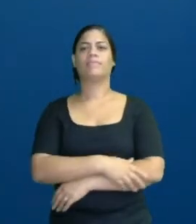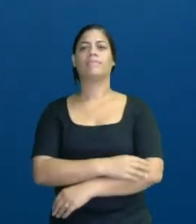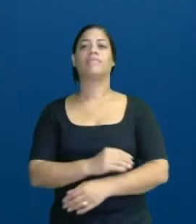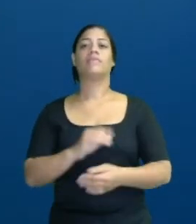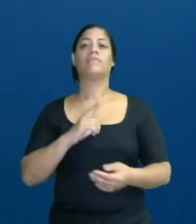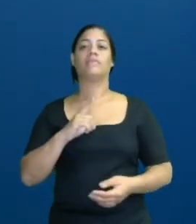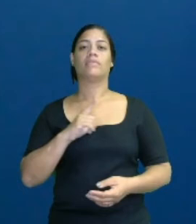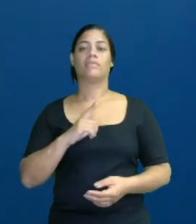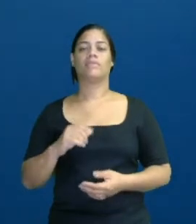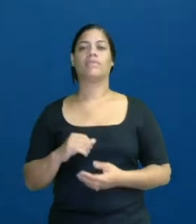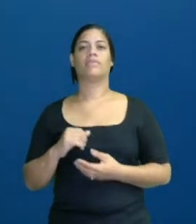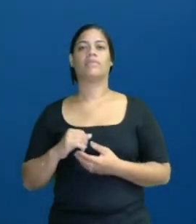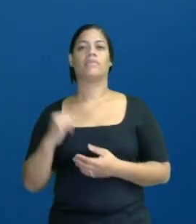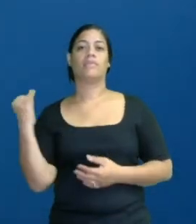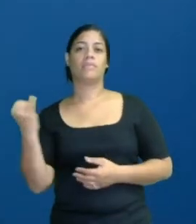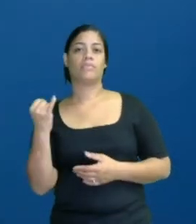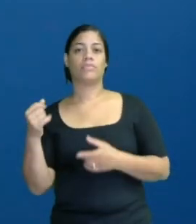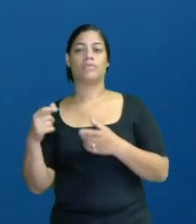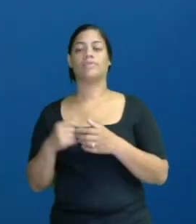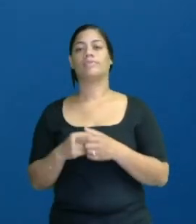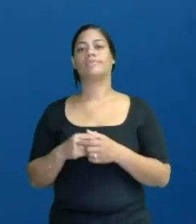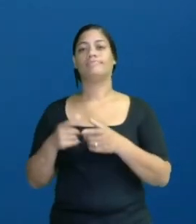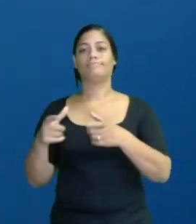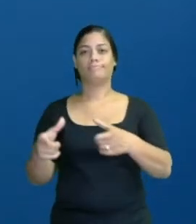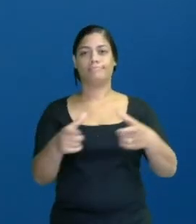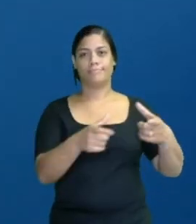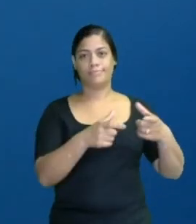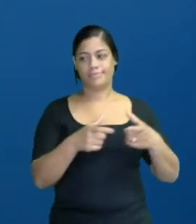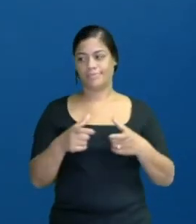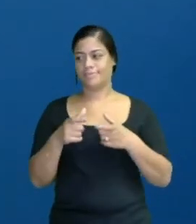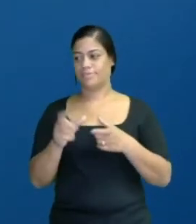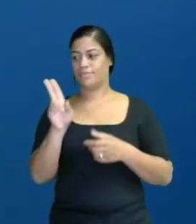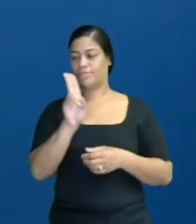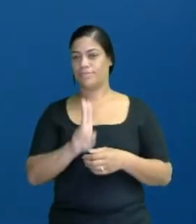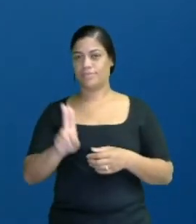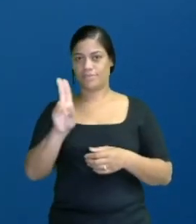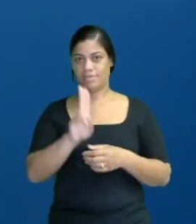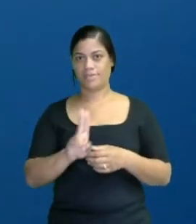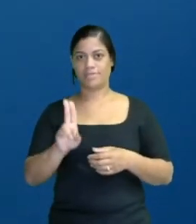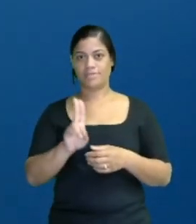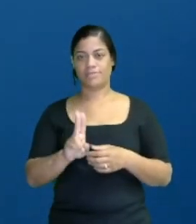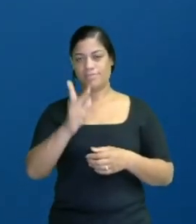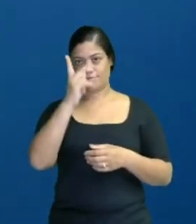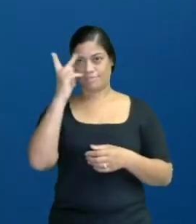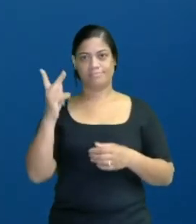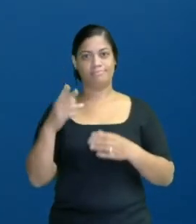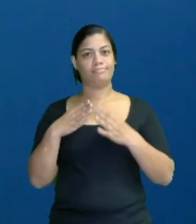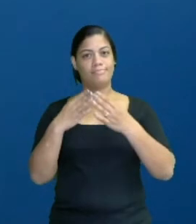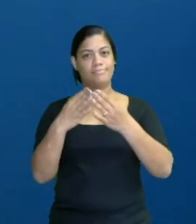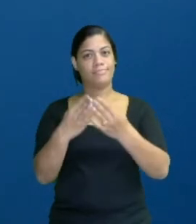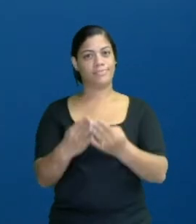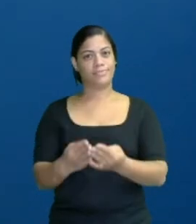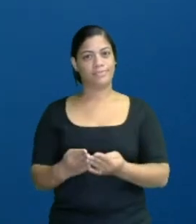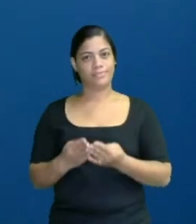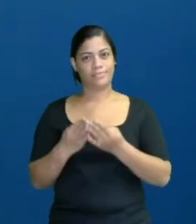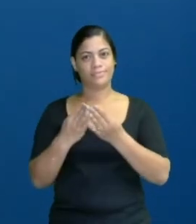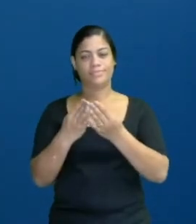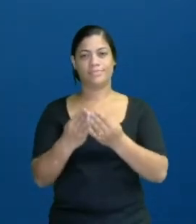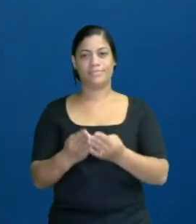têm a finalidade de deslocamento, então eles podem ser pode ser utilizado como vias, né,